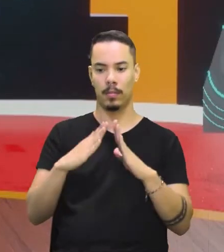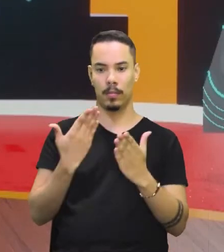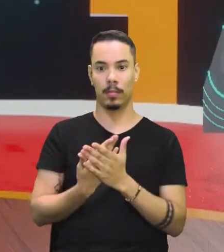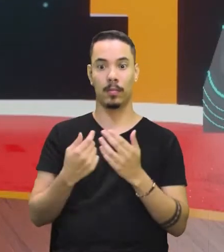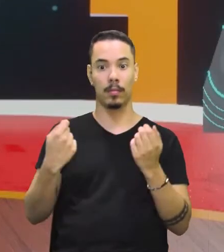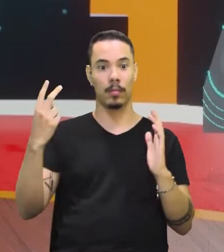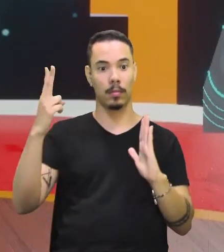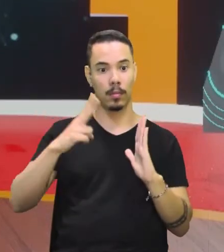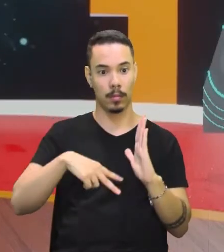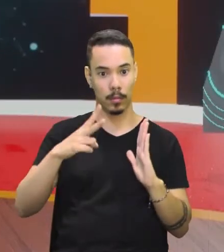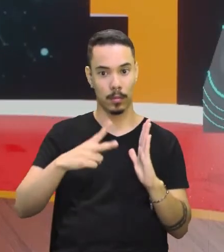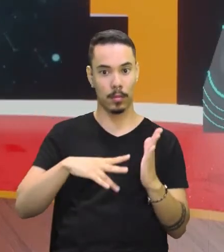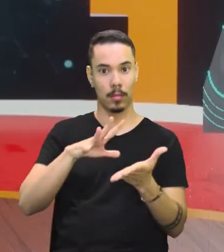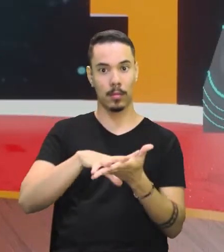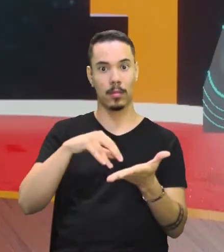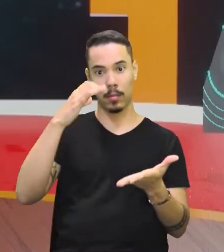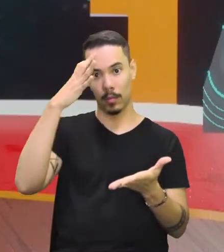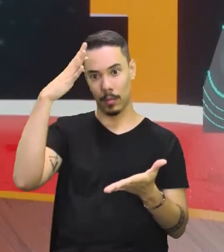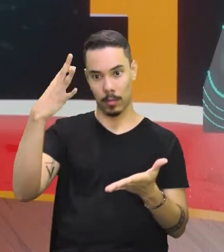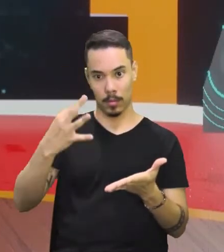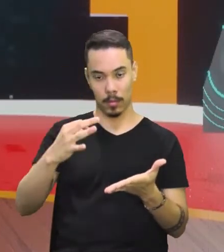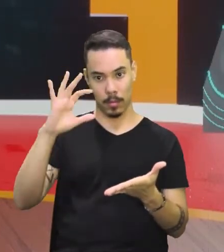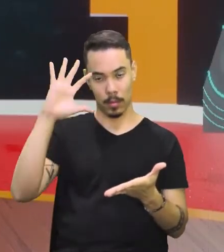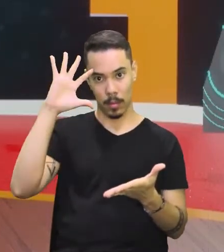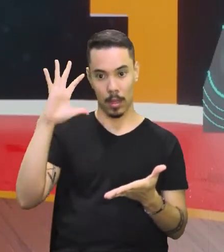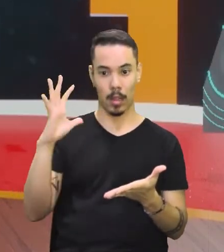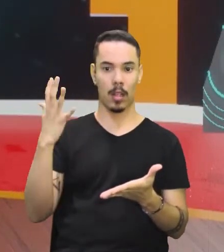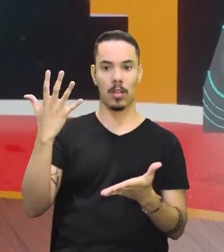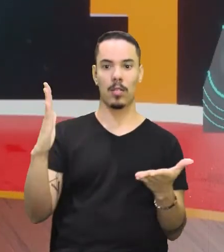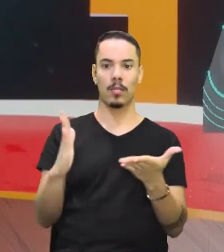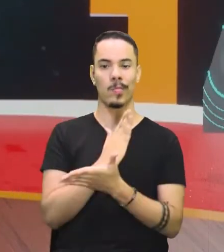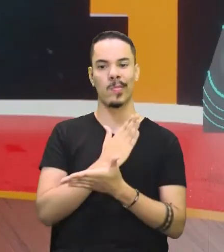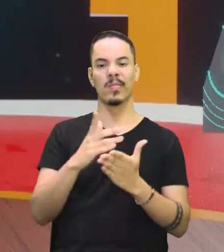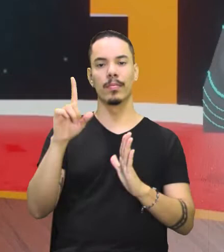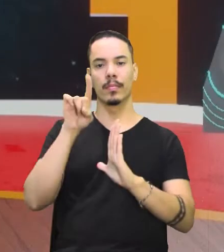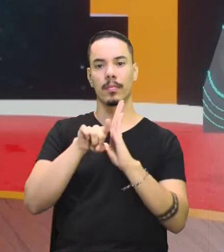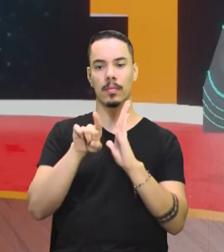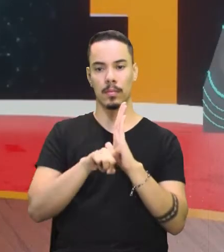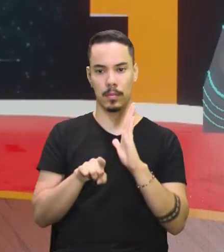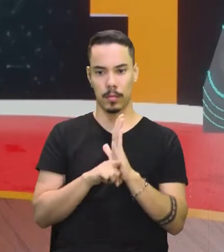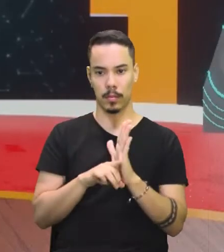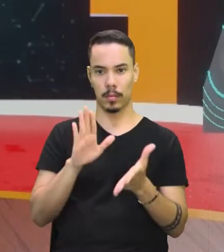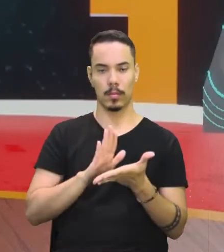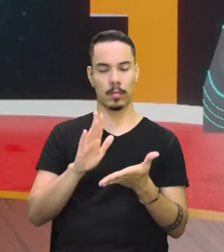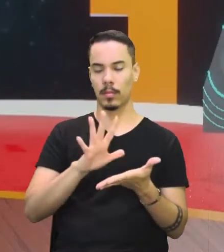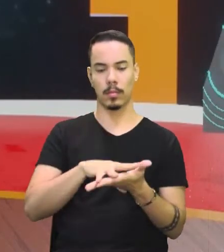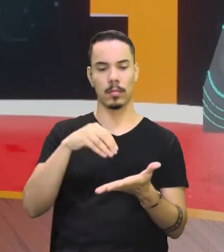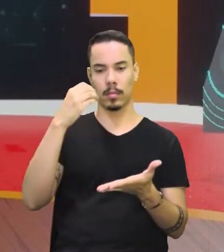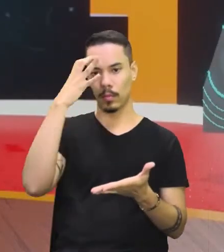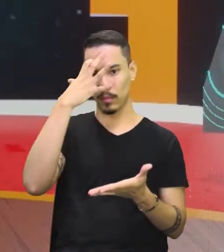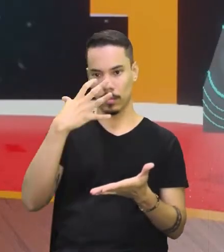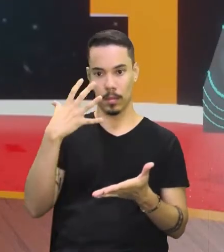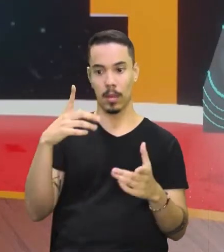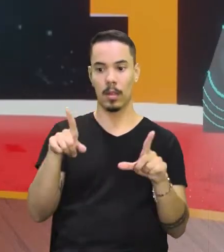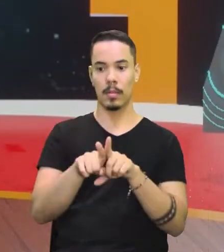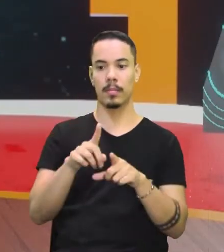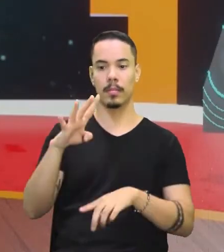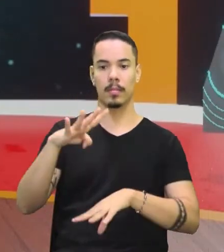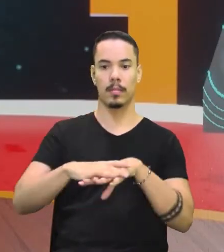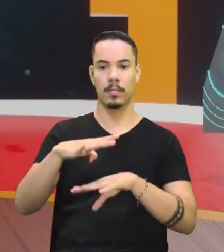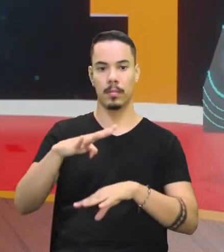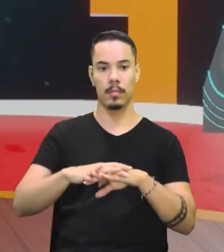ler, interpretar, resolver algumas questões interpretativas, matemática,